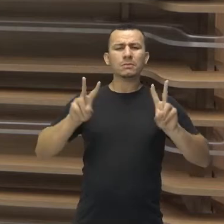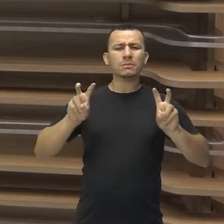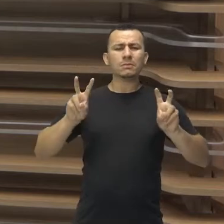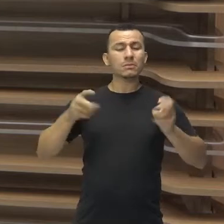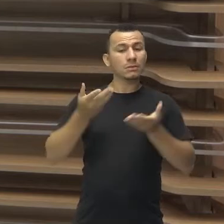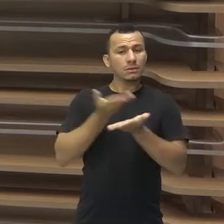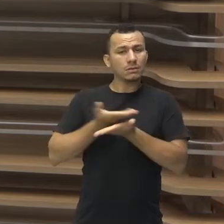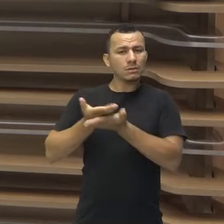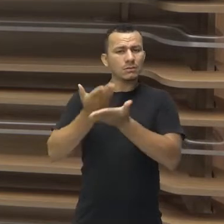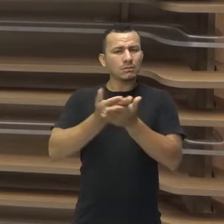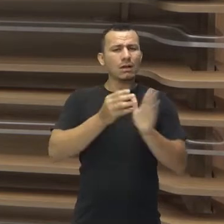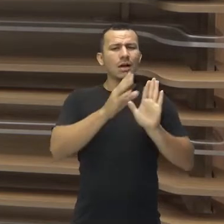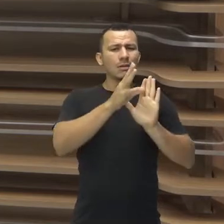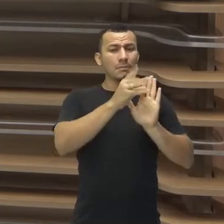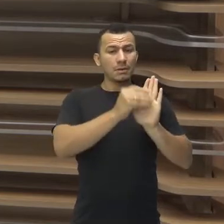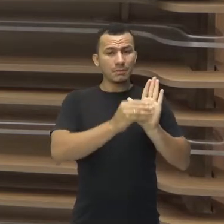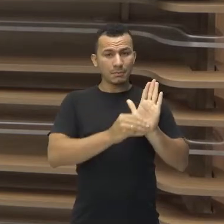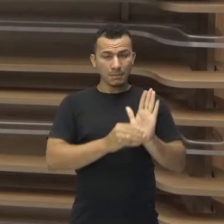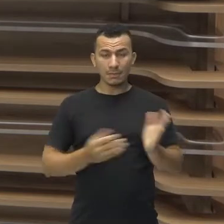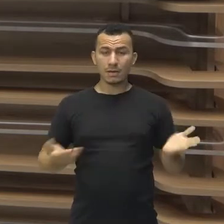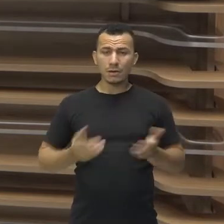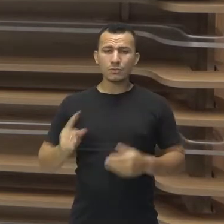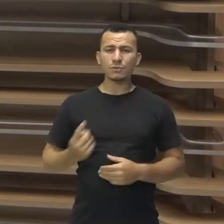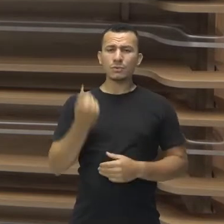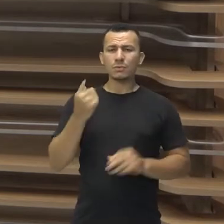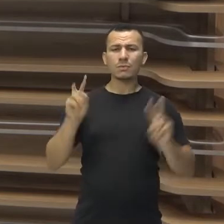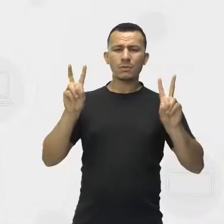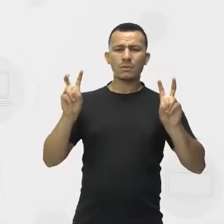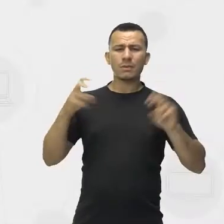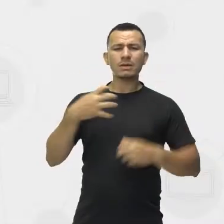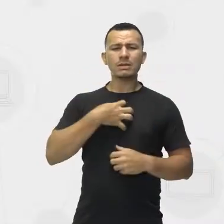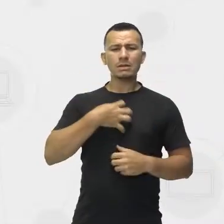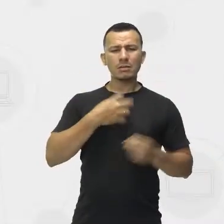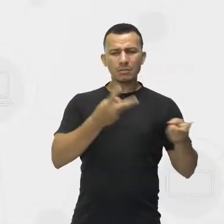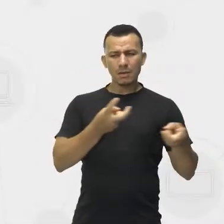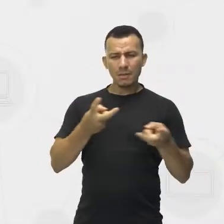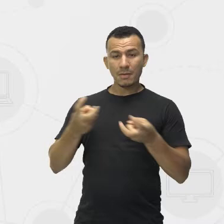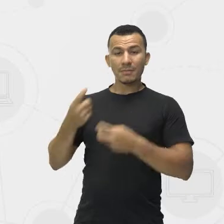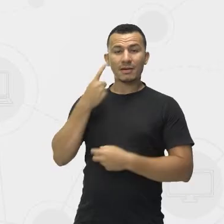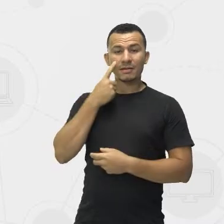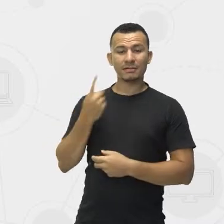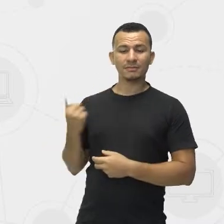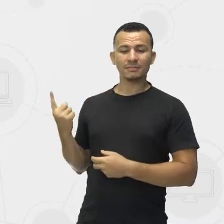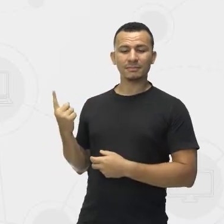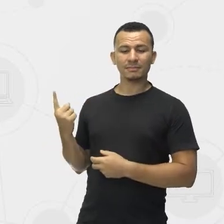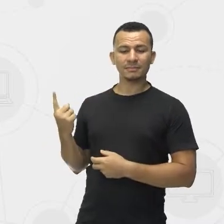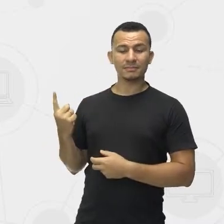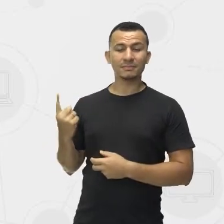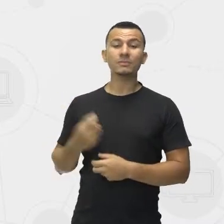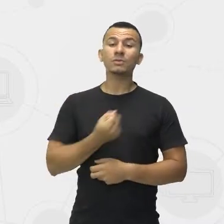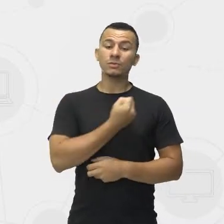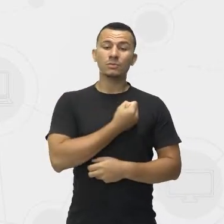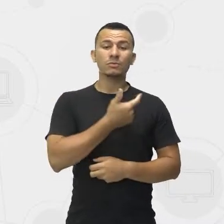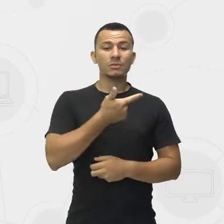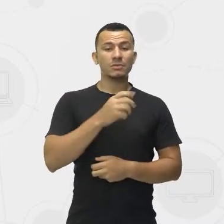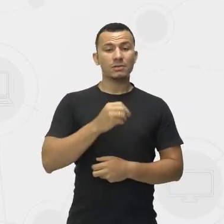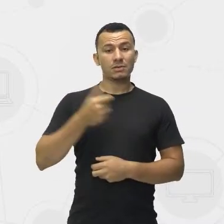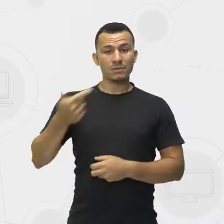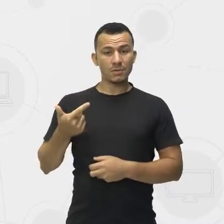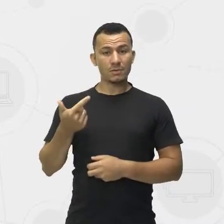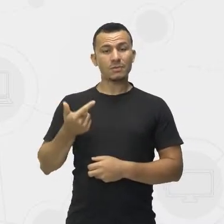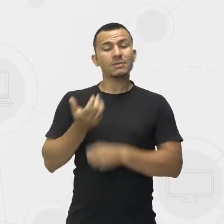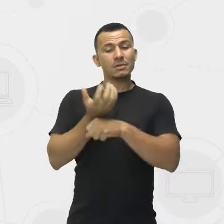alguns conteúdos, né? Hoje a gente vai estudar um pouquinho mais sobre o sistema sensorial, conforme aí a nossa imagem, nossa aula 202